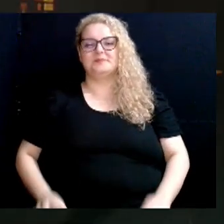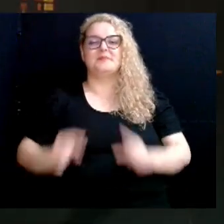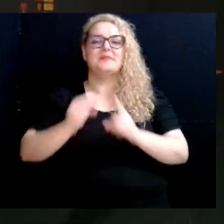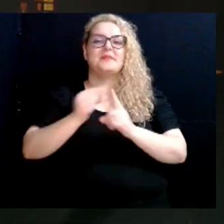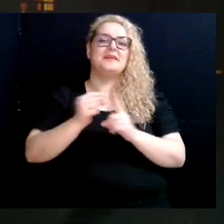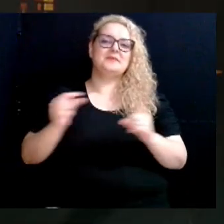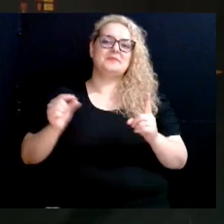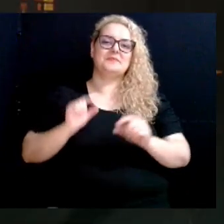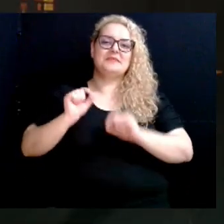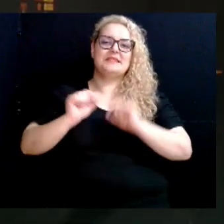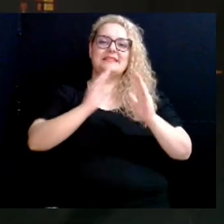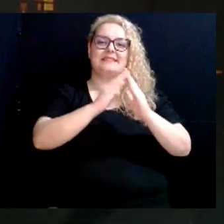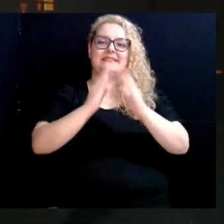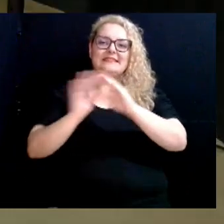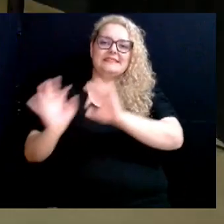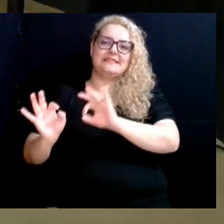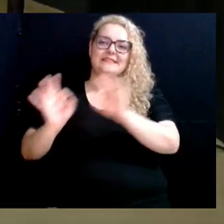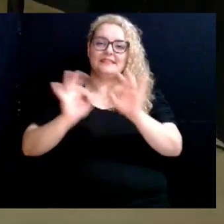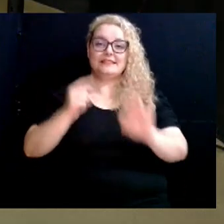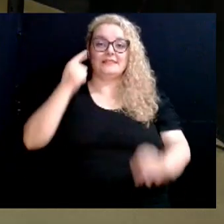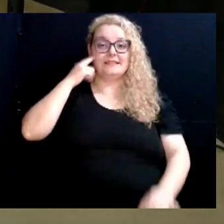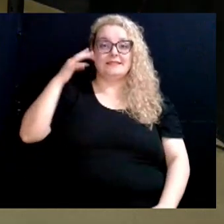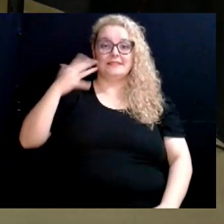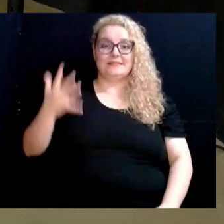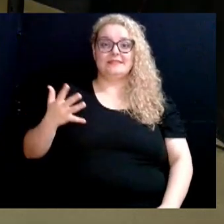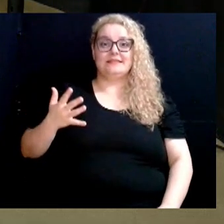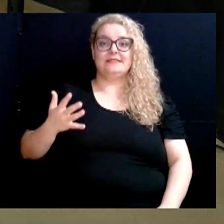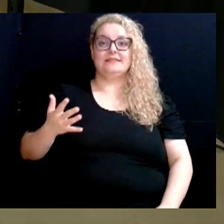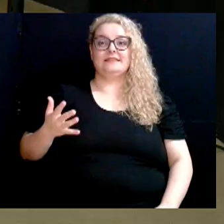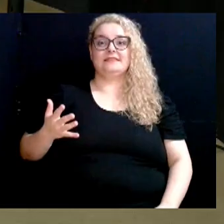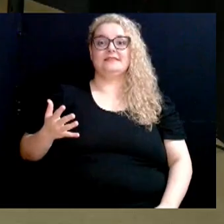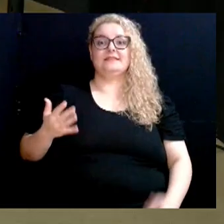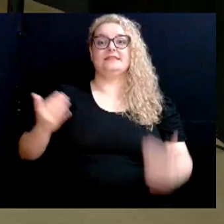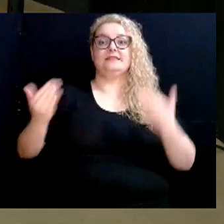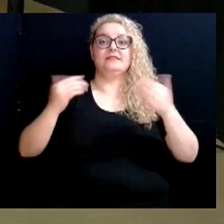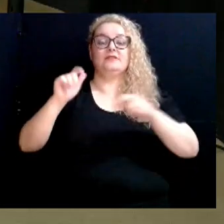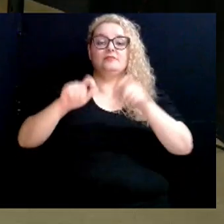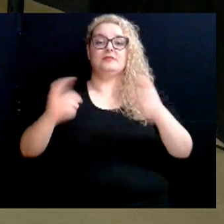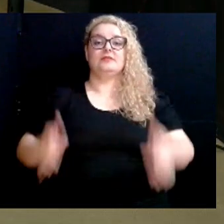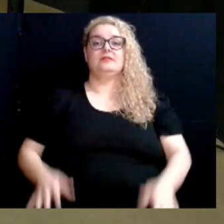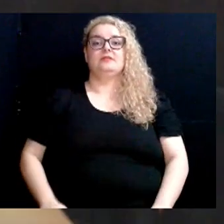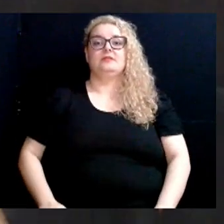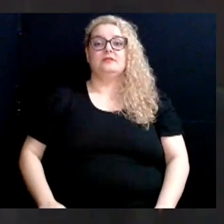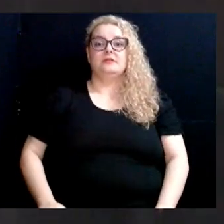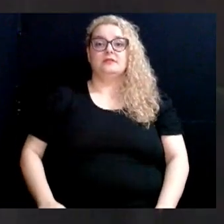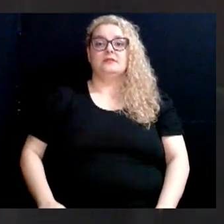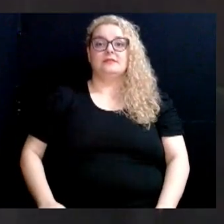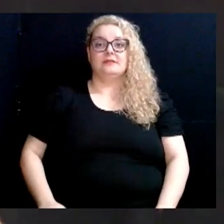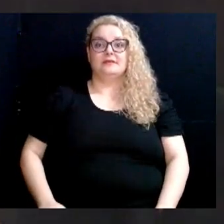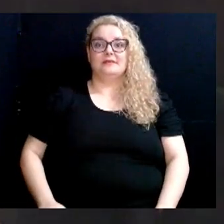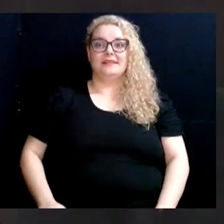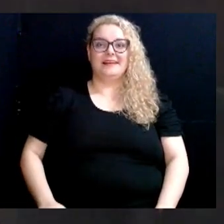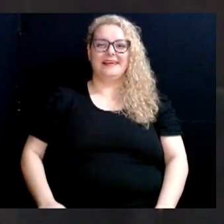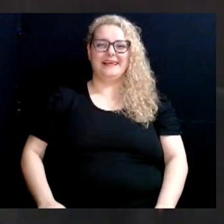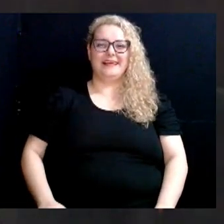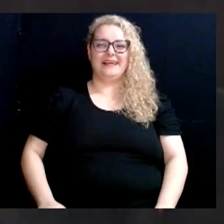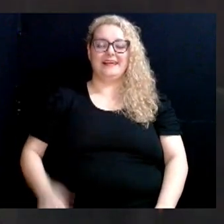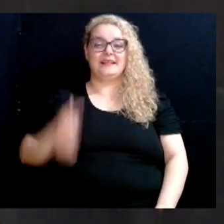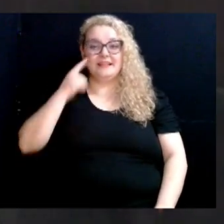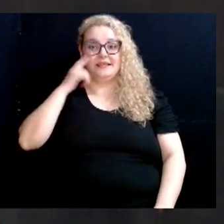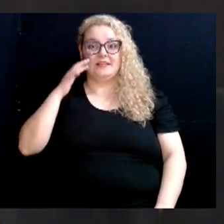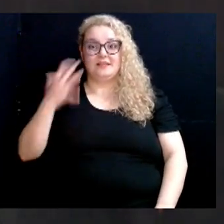quem tá lá em casa e quando ela pensa em se comparar ao outro. Dani. Ai, meu Deus, já? Peraí, deixa eu pensar.